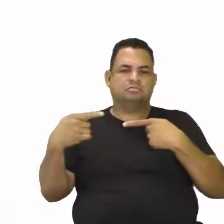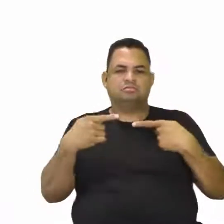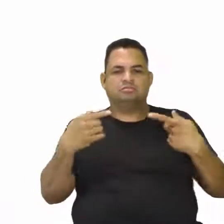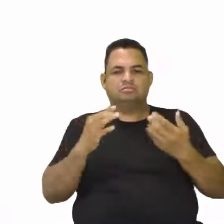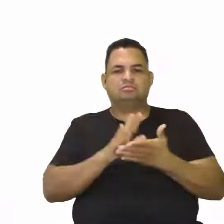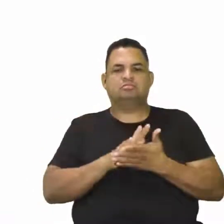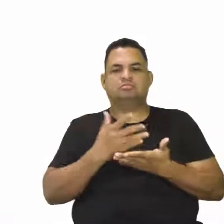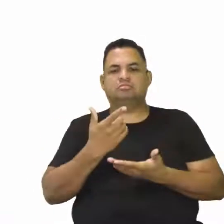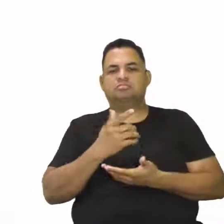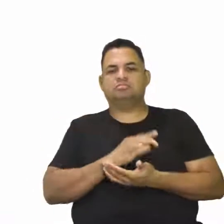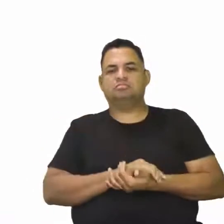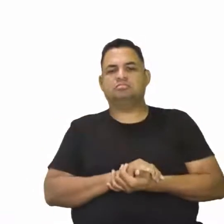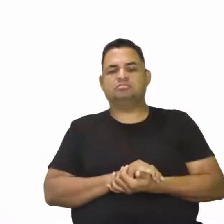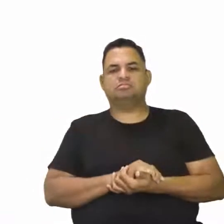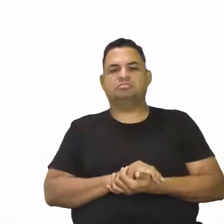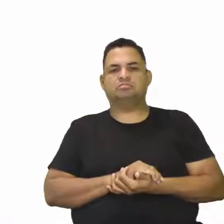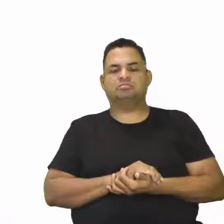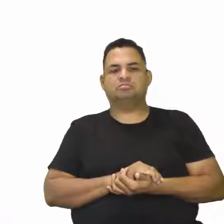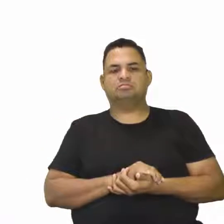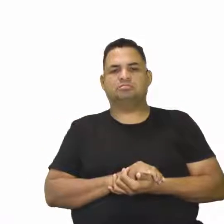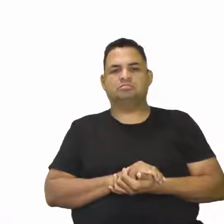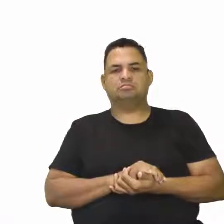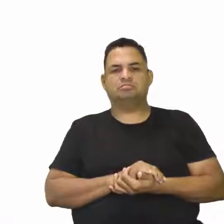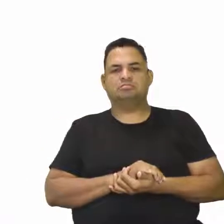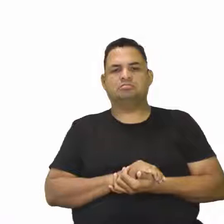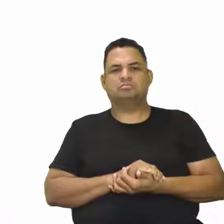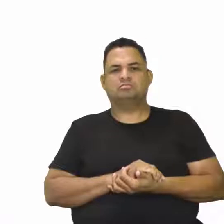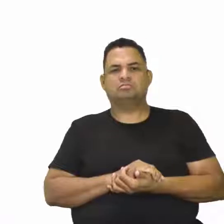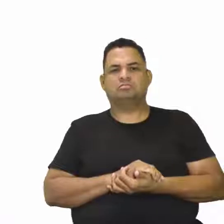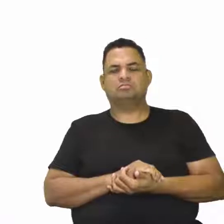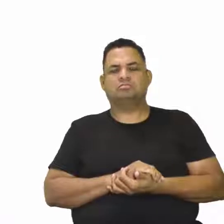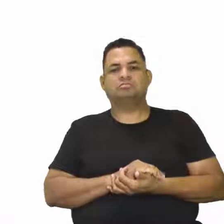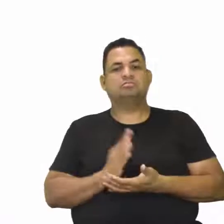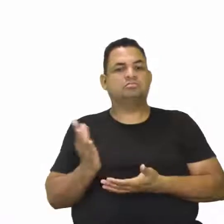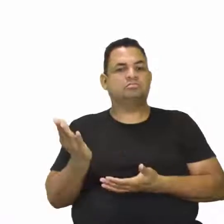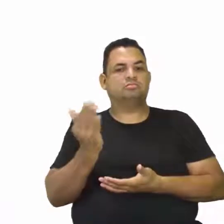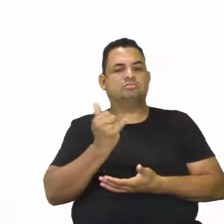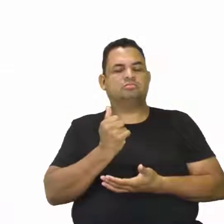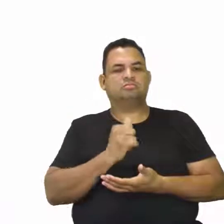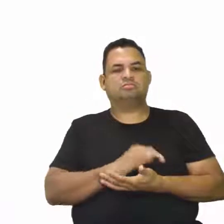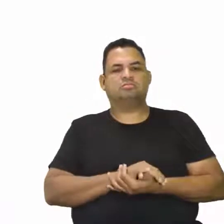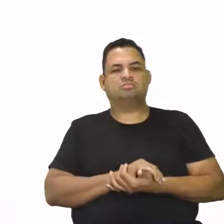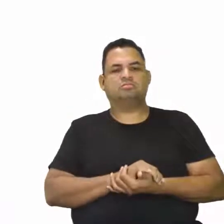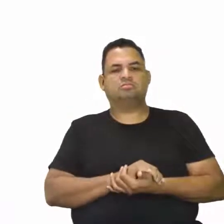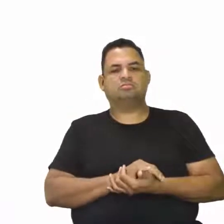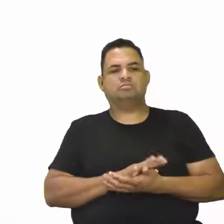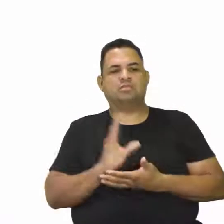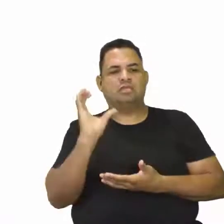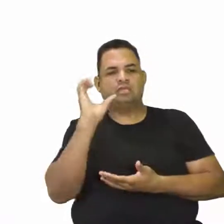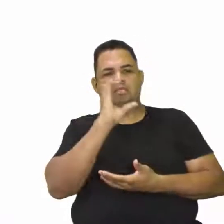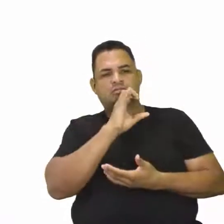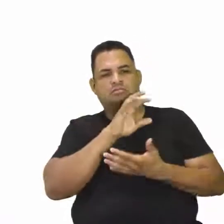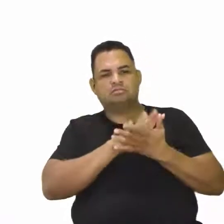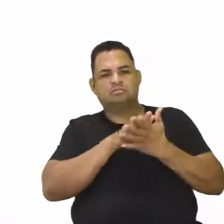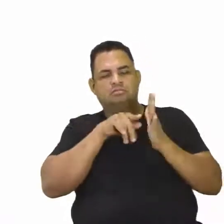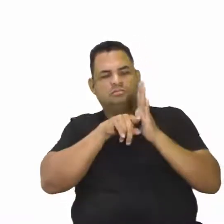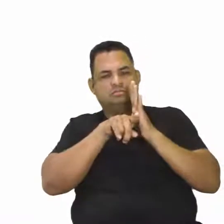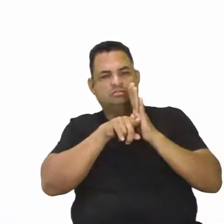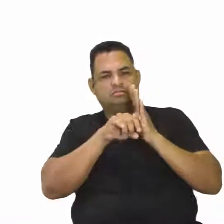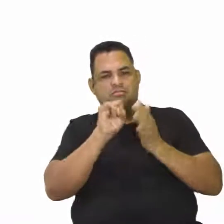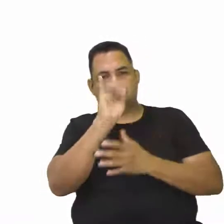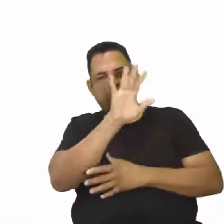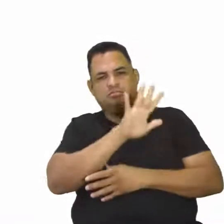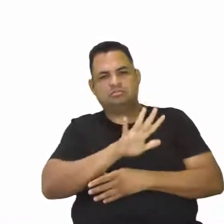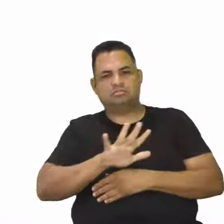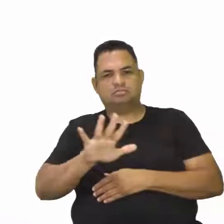Não tem nada de demais, não, né? Isso. Então, vamos lá. Dá uma leve analisada aí nesse